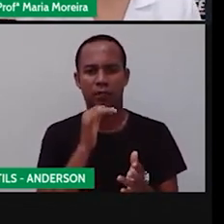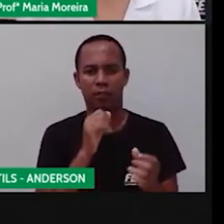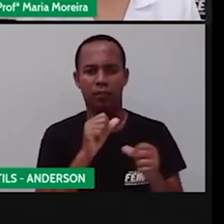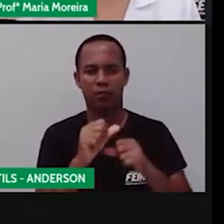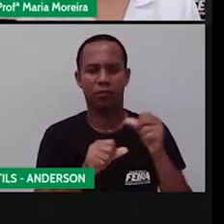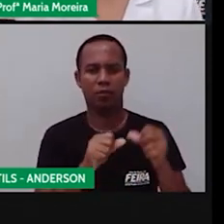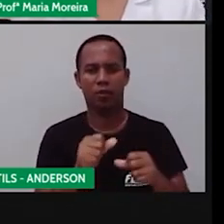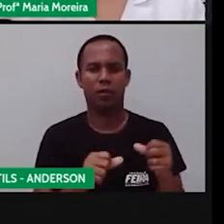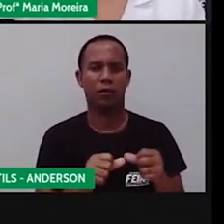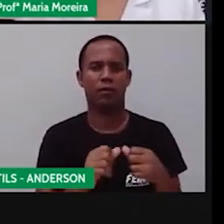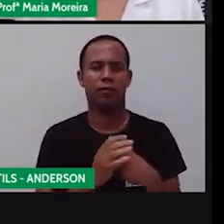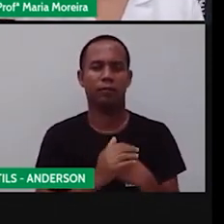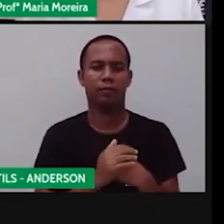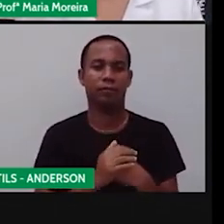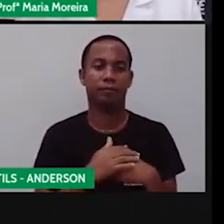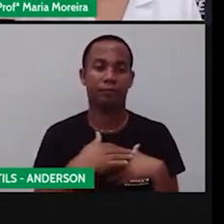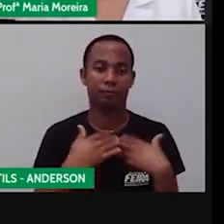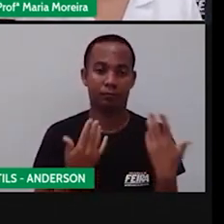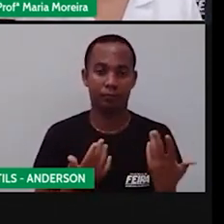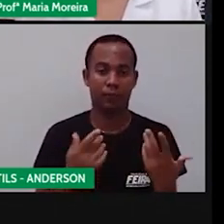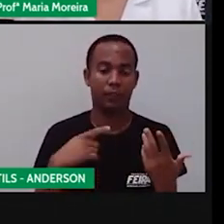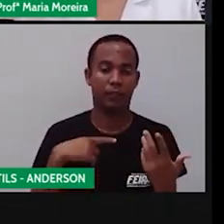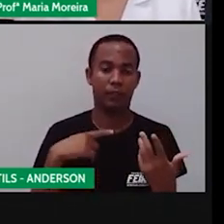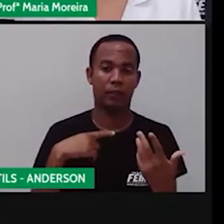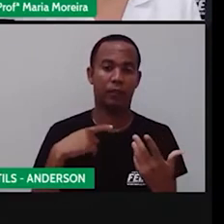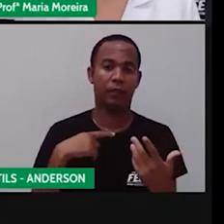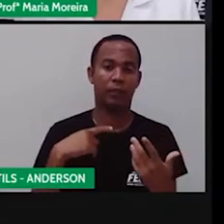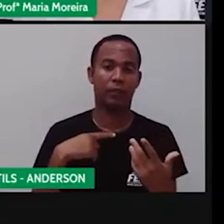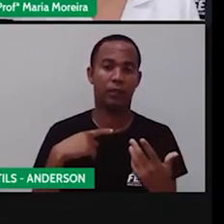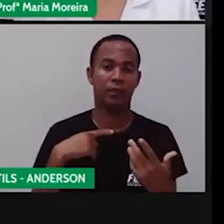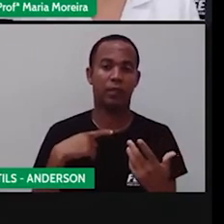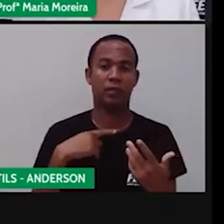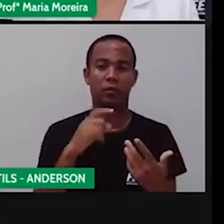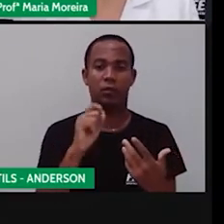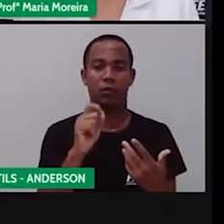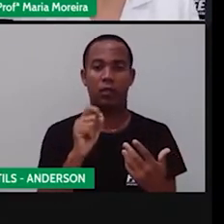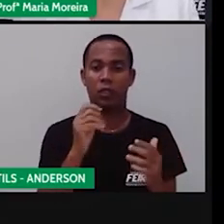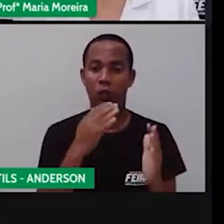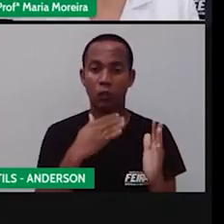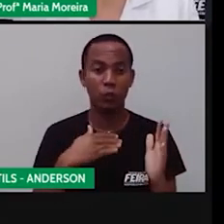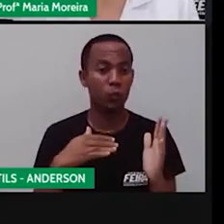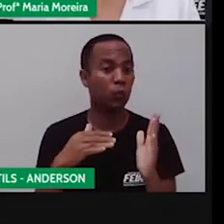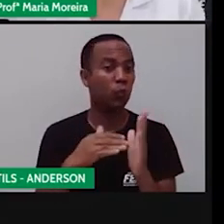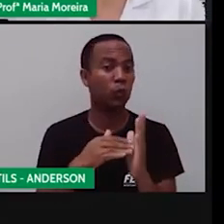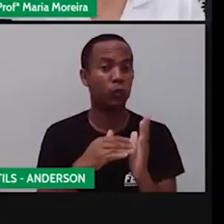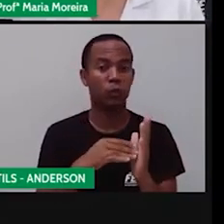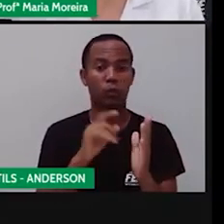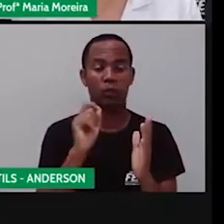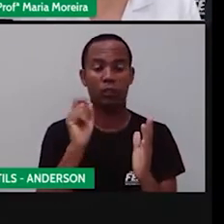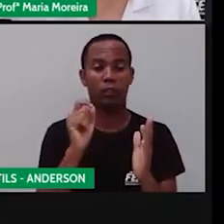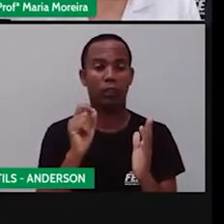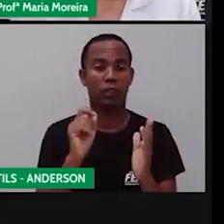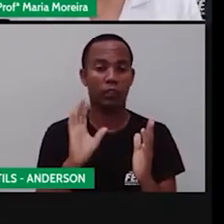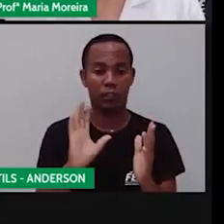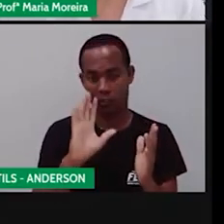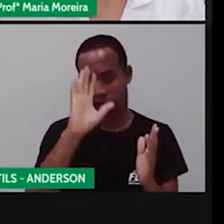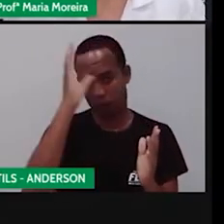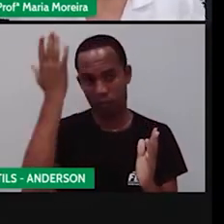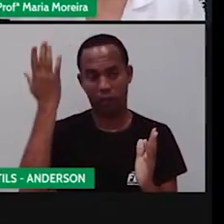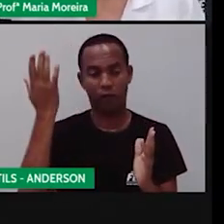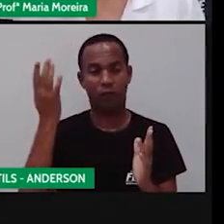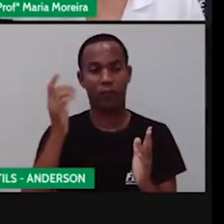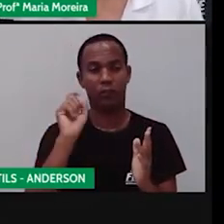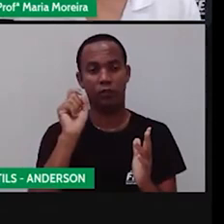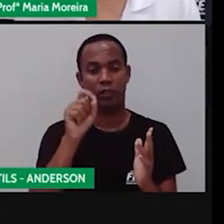ser uma criança. Nesse caso, temos o quê? A causa de todos os acontecimentos. Então, tudo aconteceu para